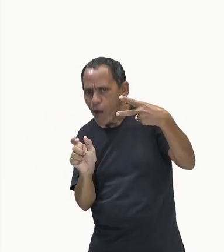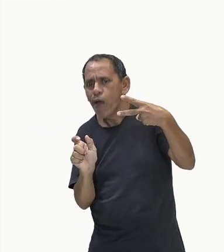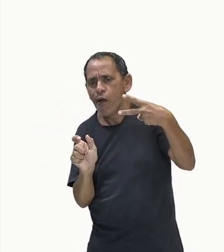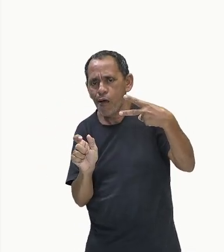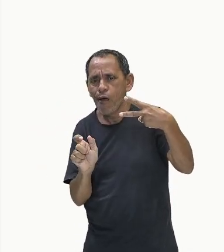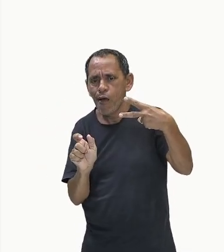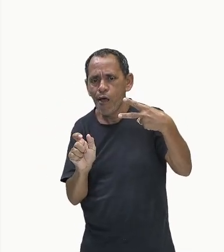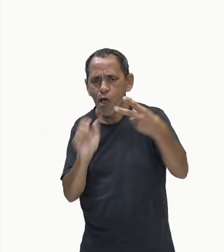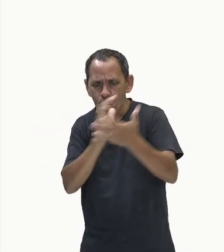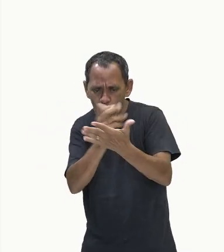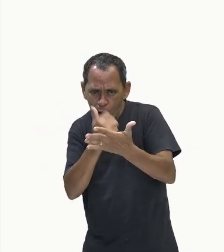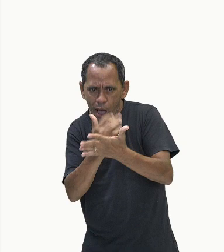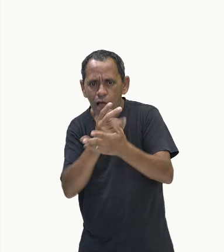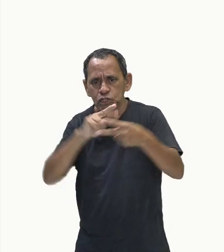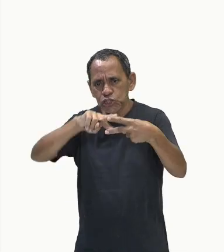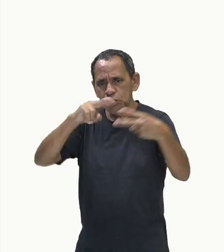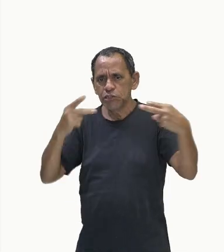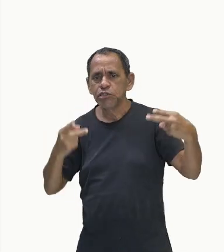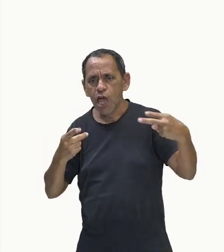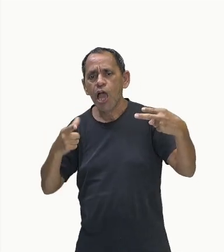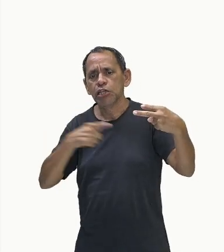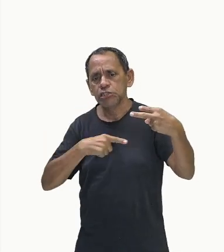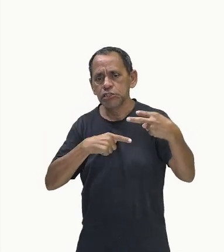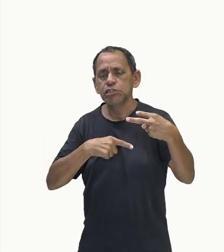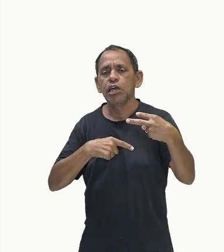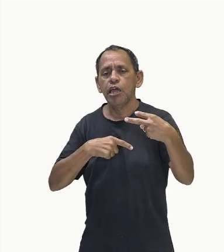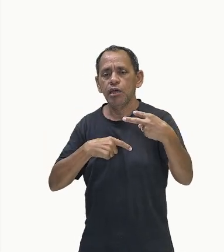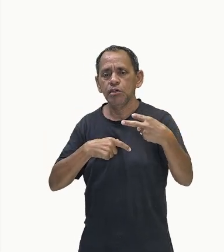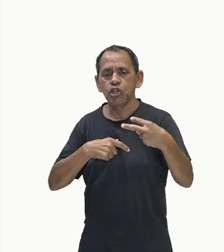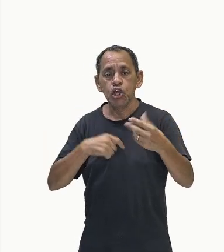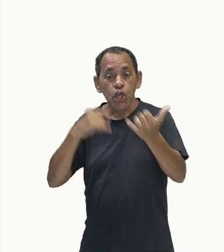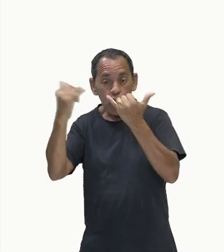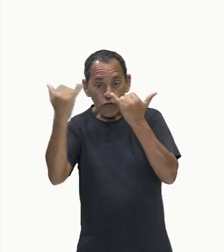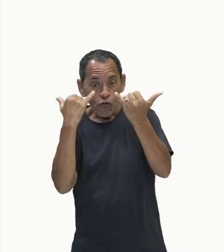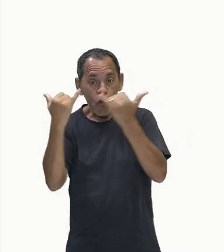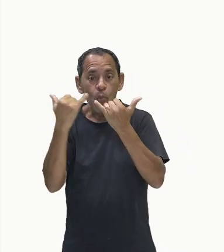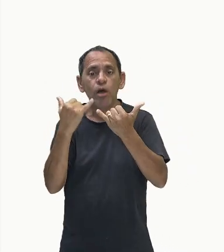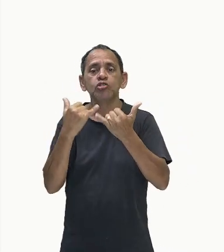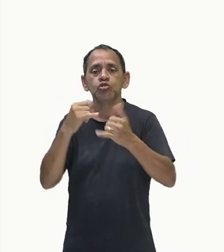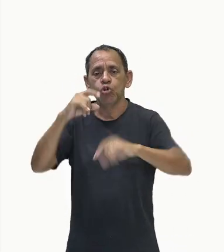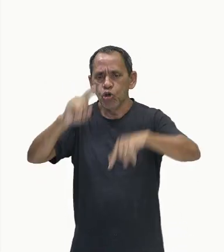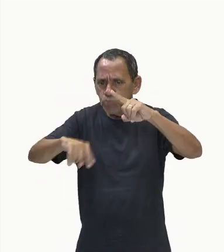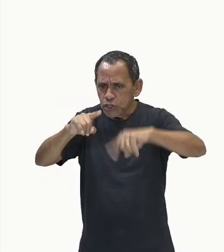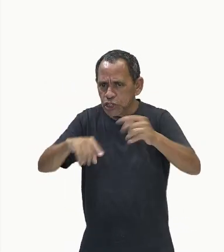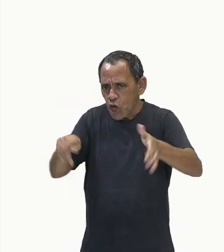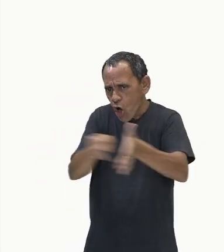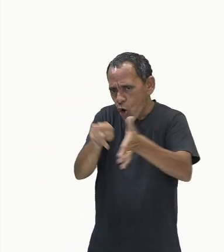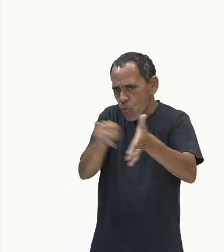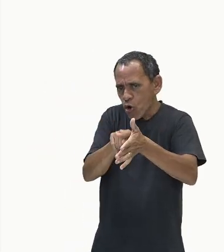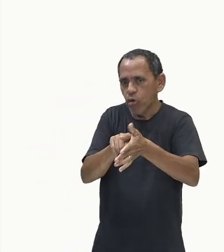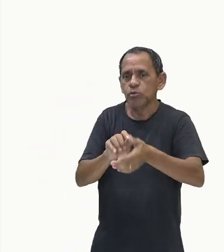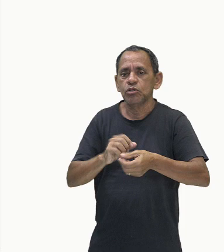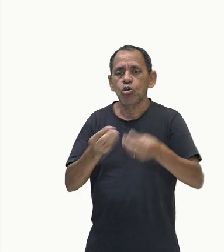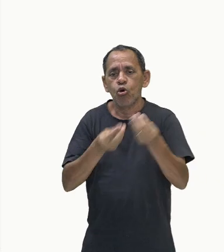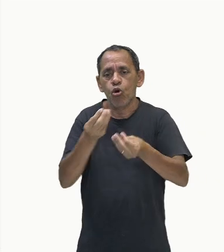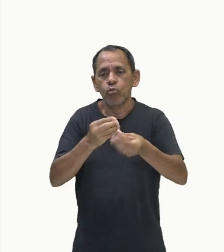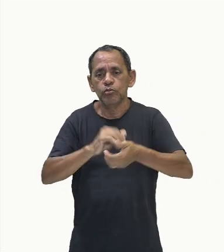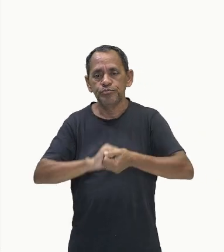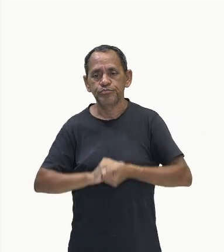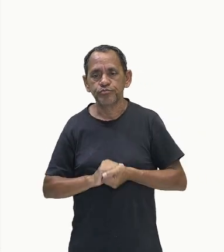do DNA que fornecem um código. Esse código, eles são formados